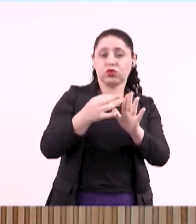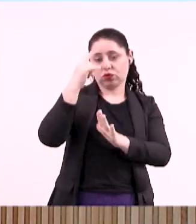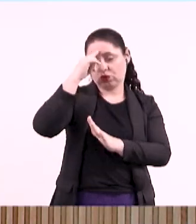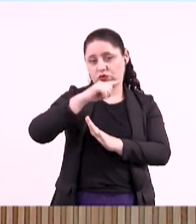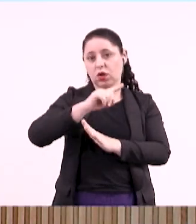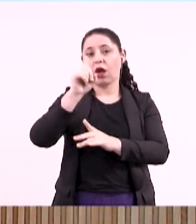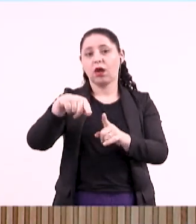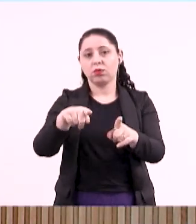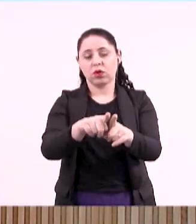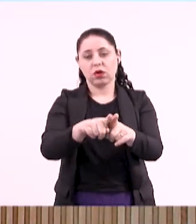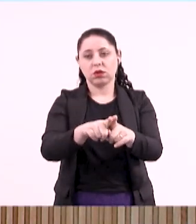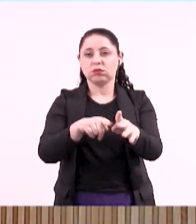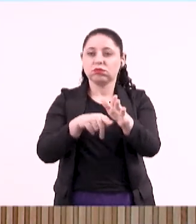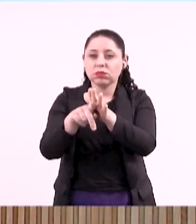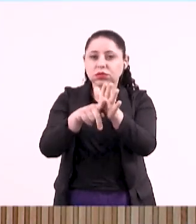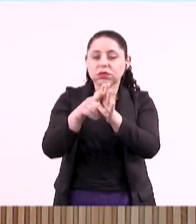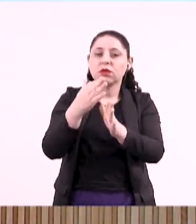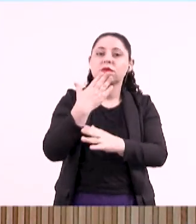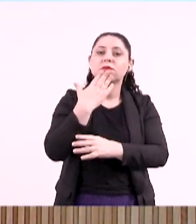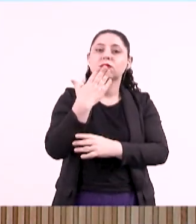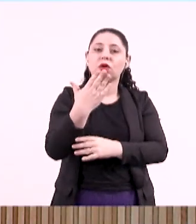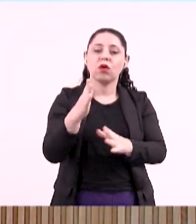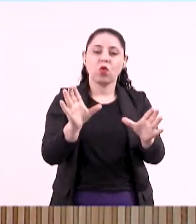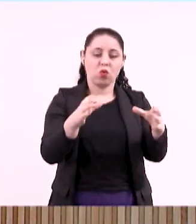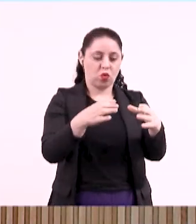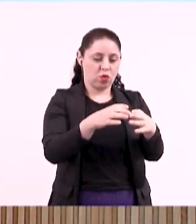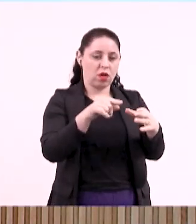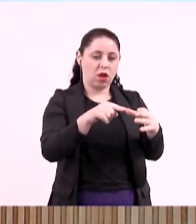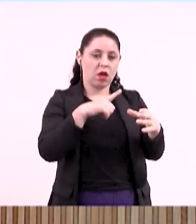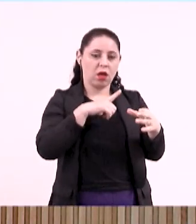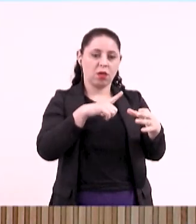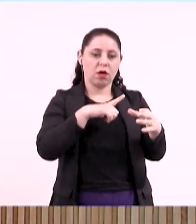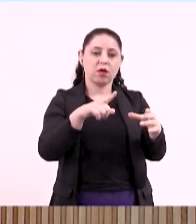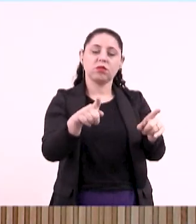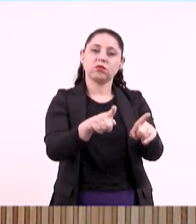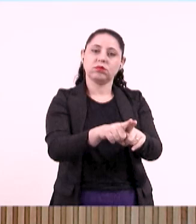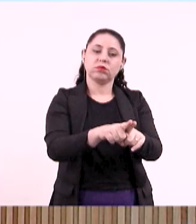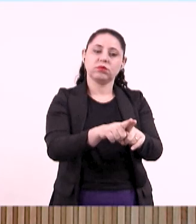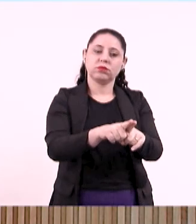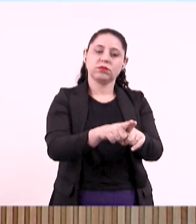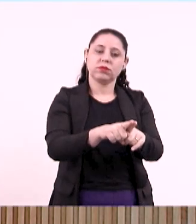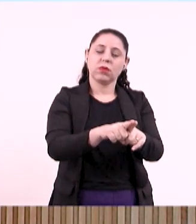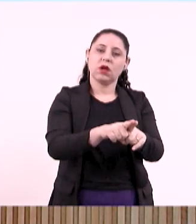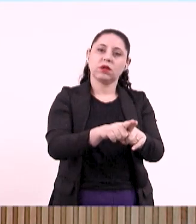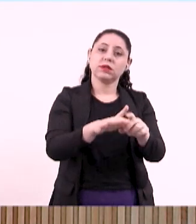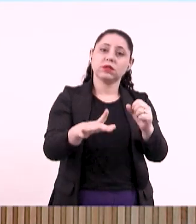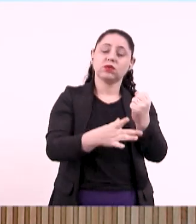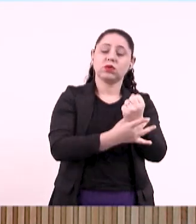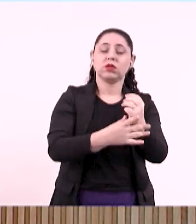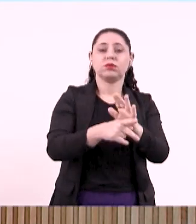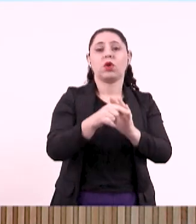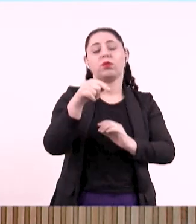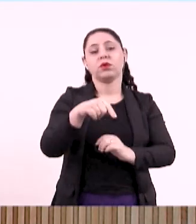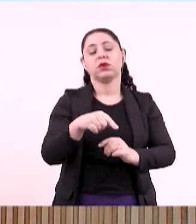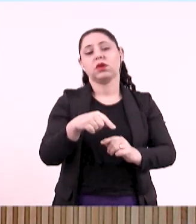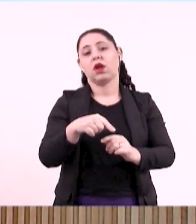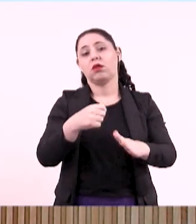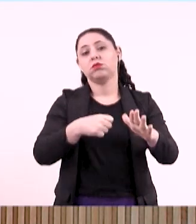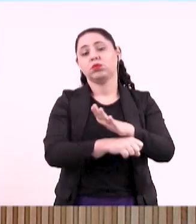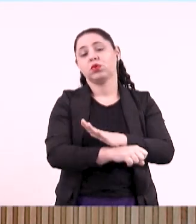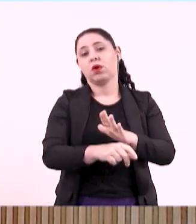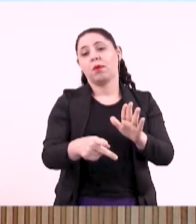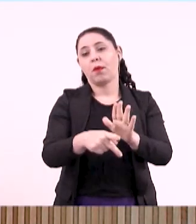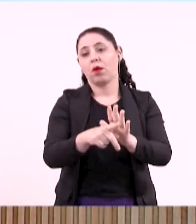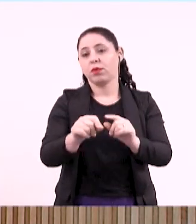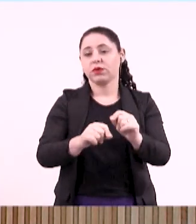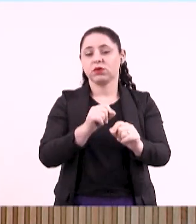data vem, inclusive, depois de uma consulta e um pedido da categoria dos agentes de segurança viária aqui de Mato Grosso do Sul, incluindo esses